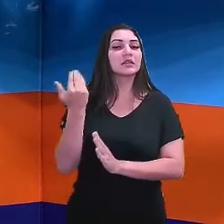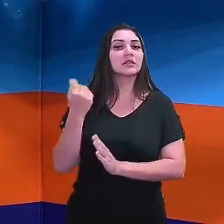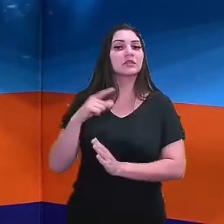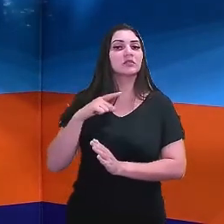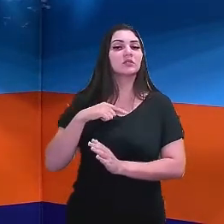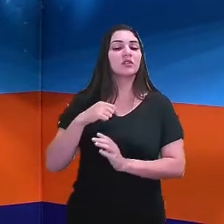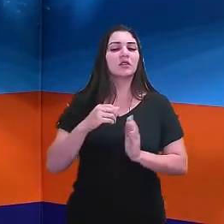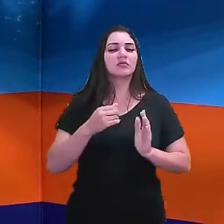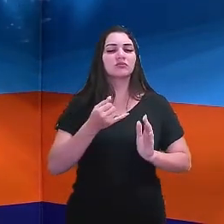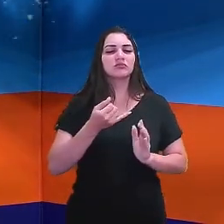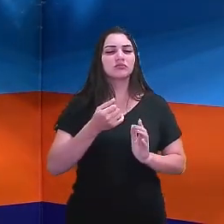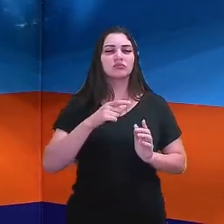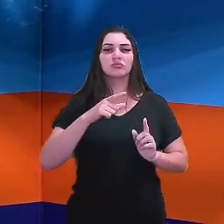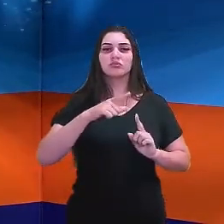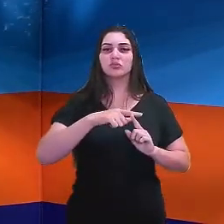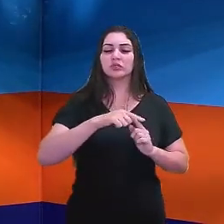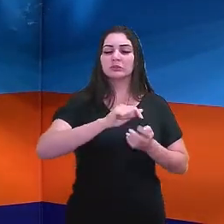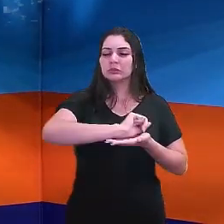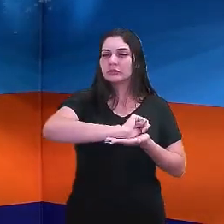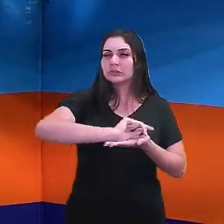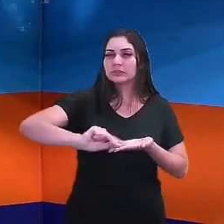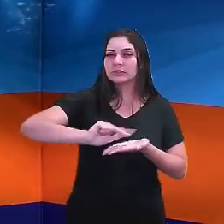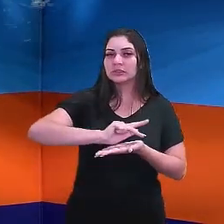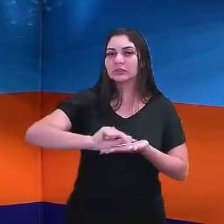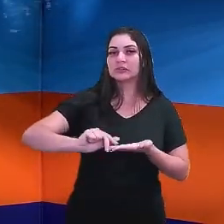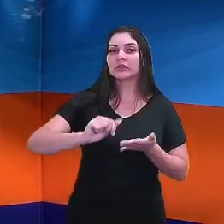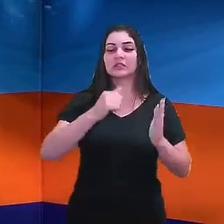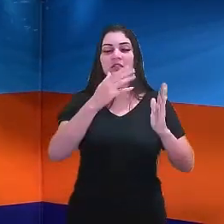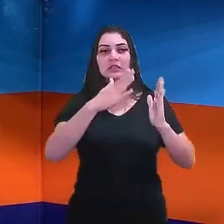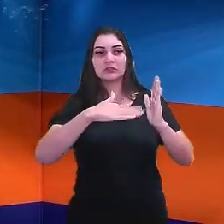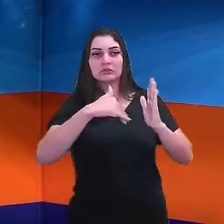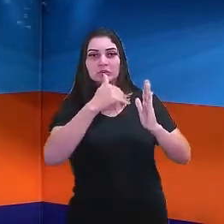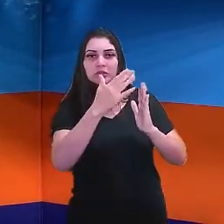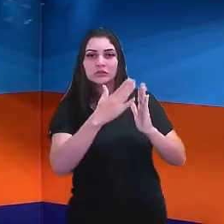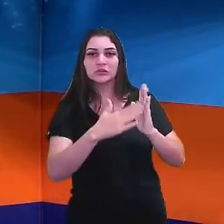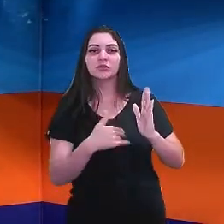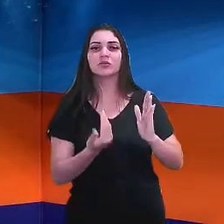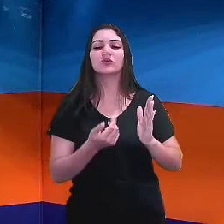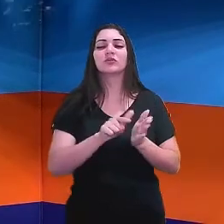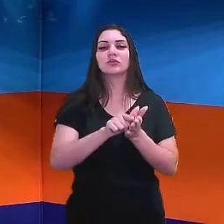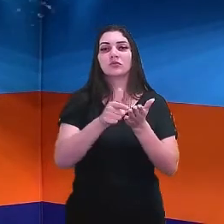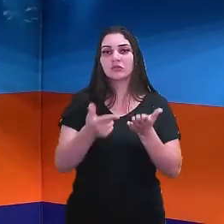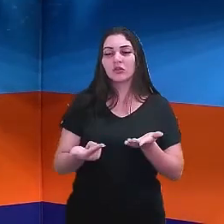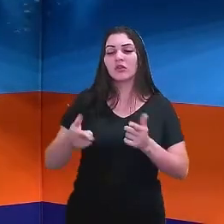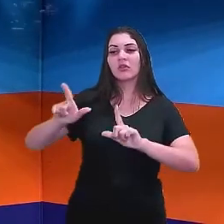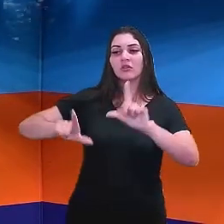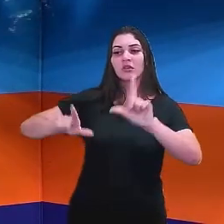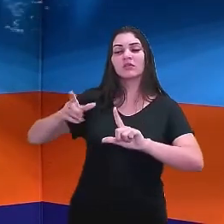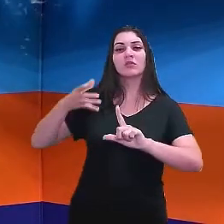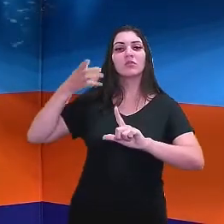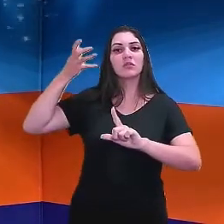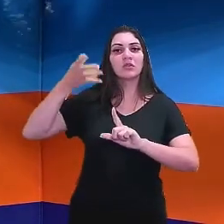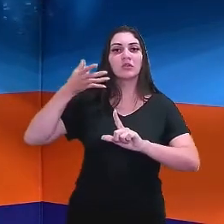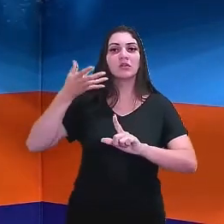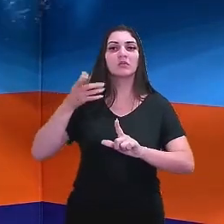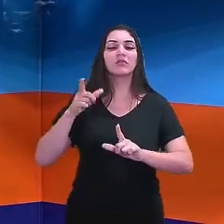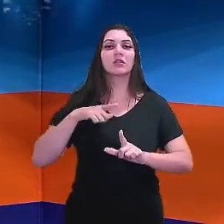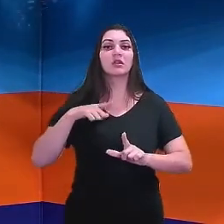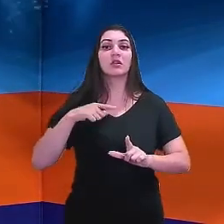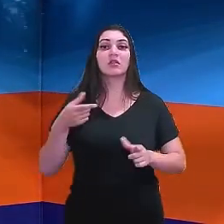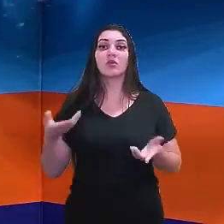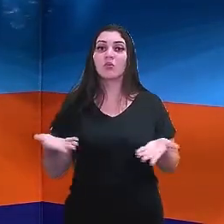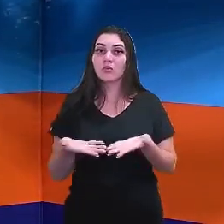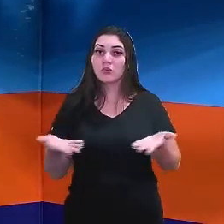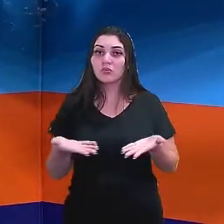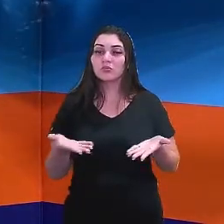linha muito grande. Veio os quê? As pinturas rupestres, os jornais, a televisão, o rádio, para o que temos